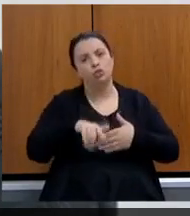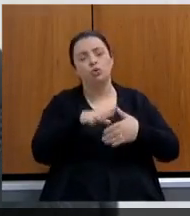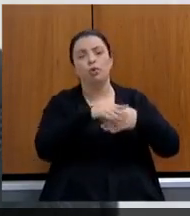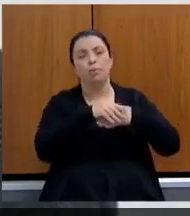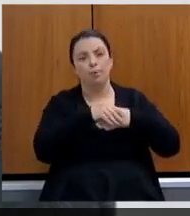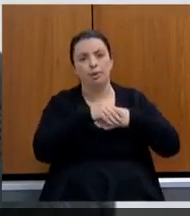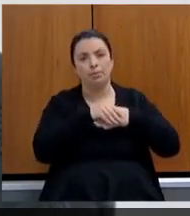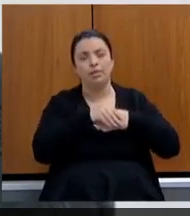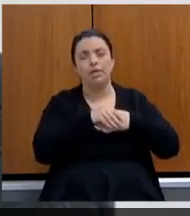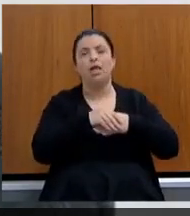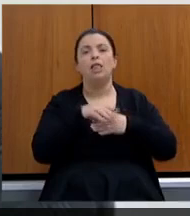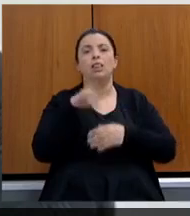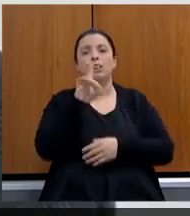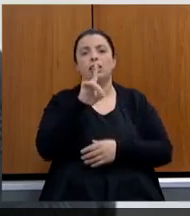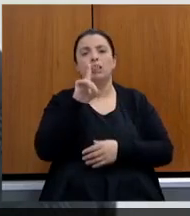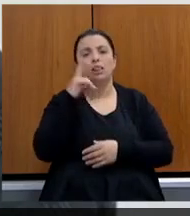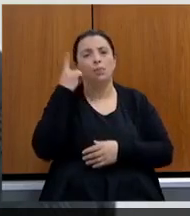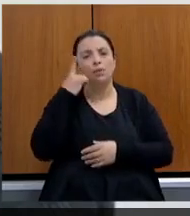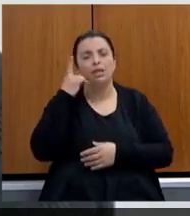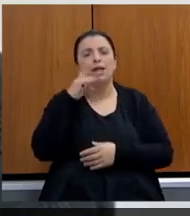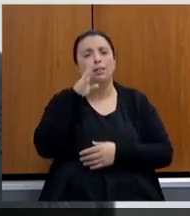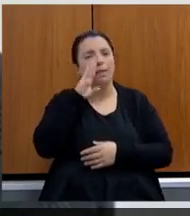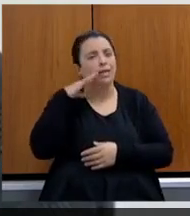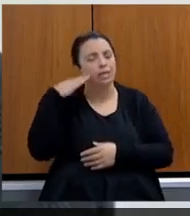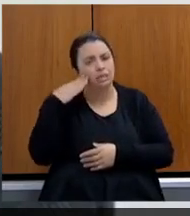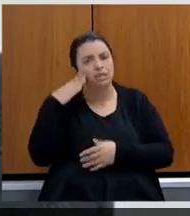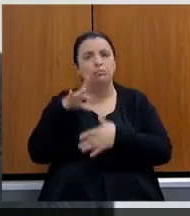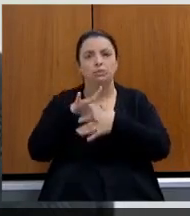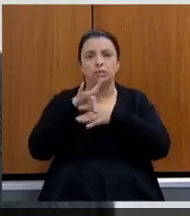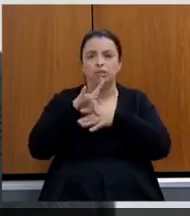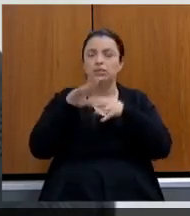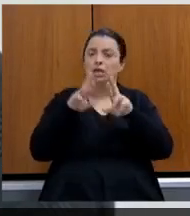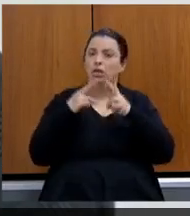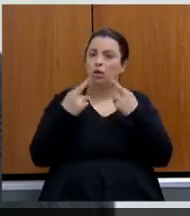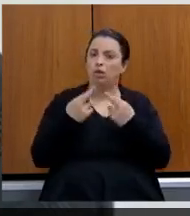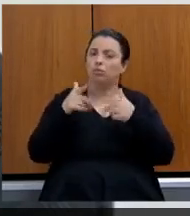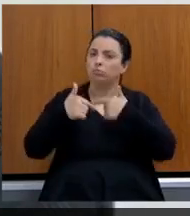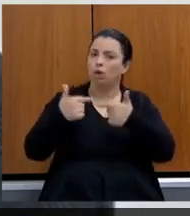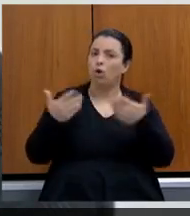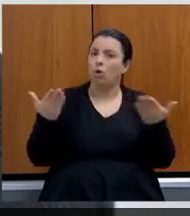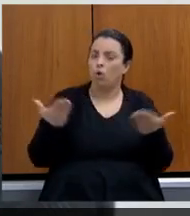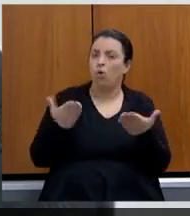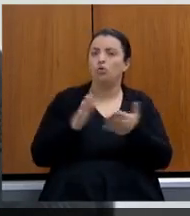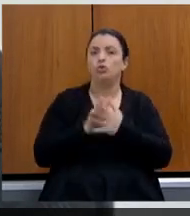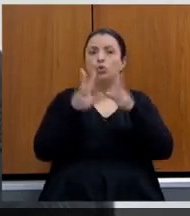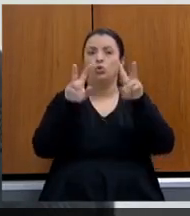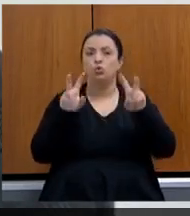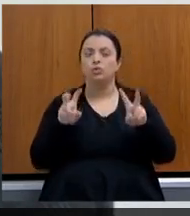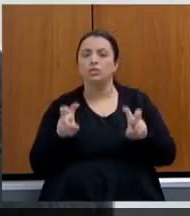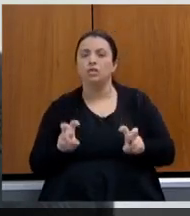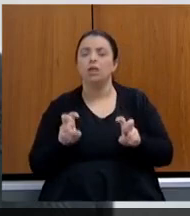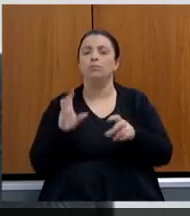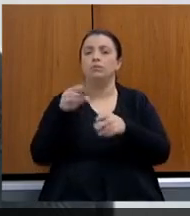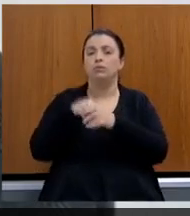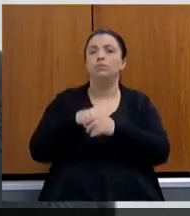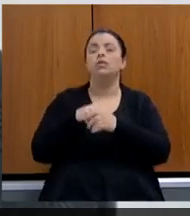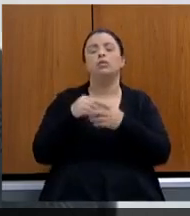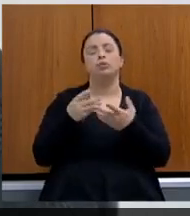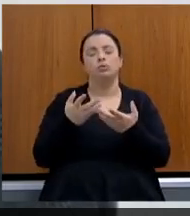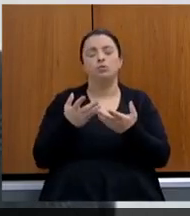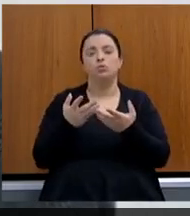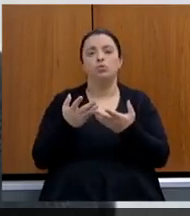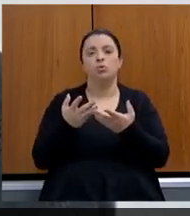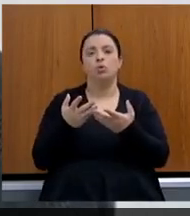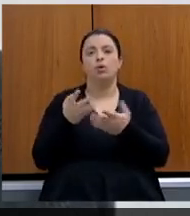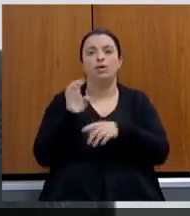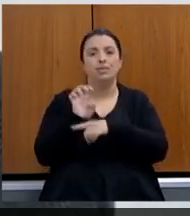a deputado Beatriz pela condução brilhante pela apresentação dos temas Marcos do estado que ela muito bem do Una e